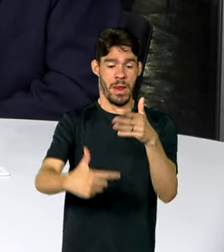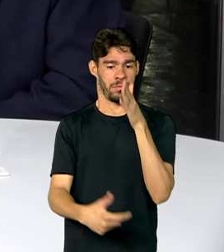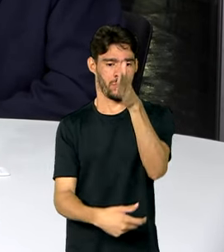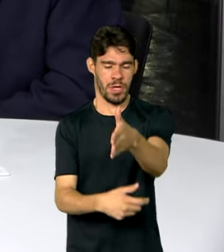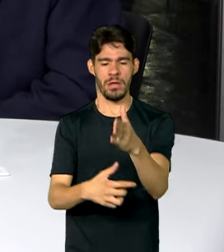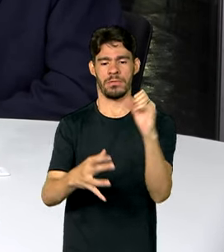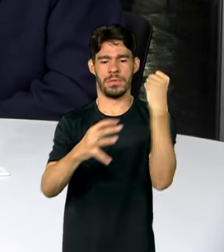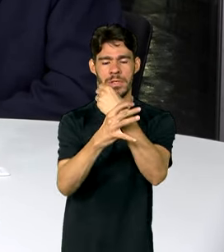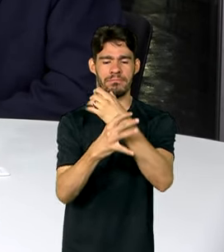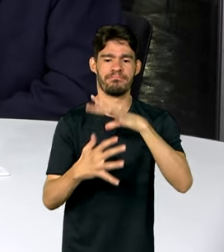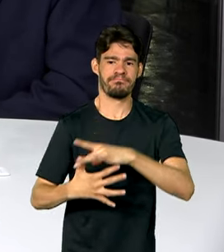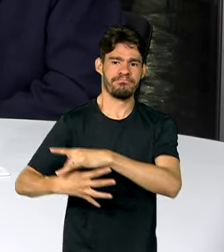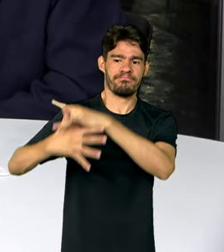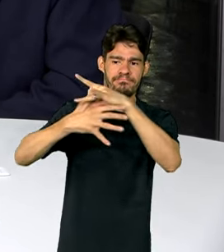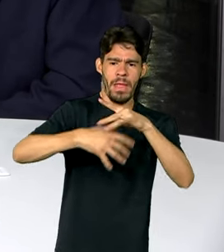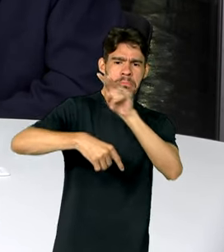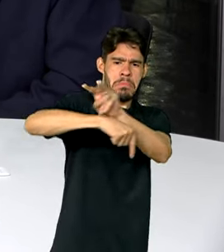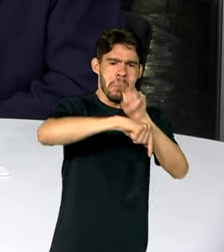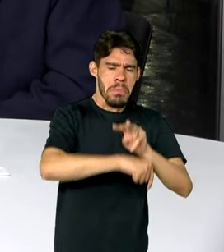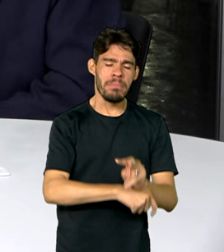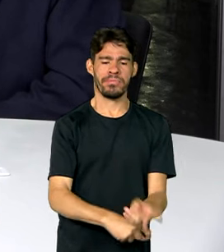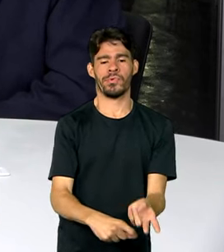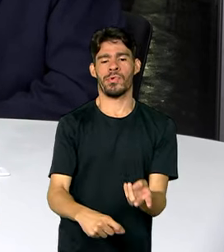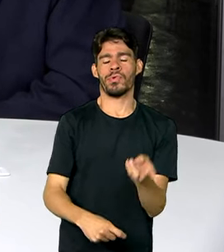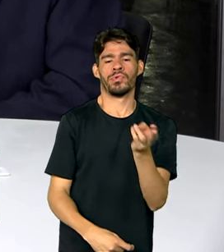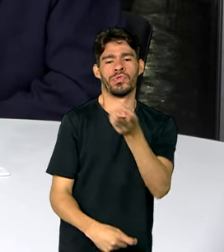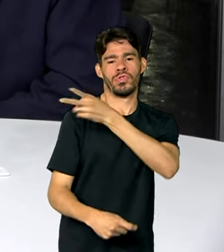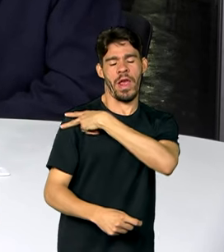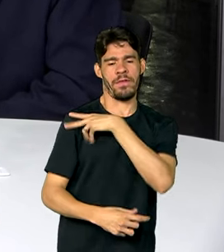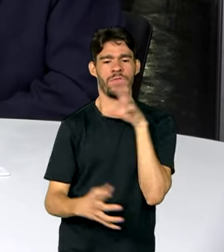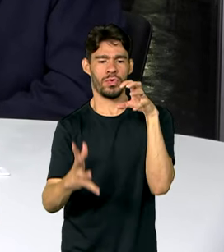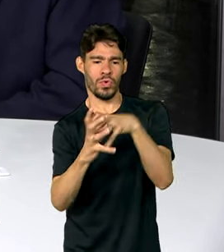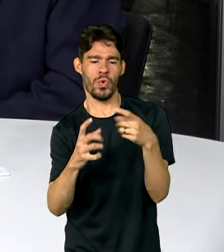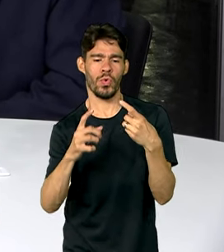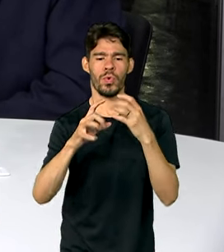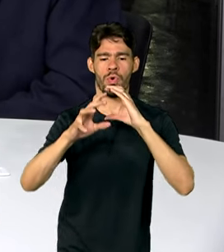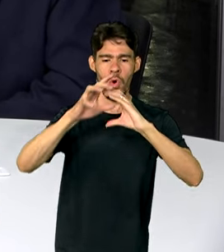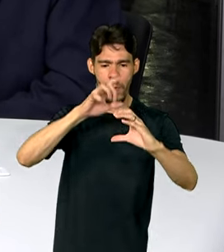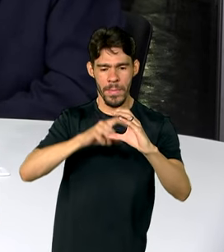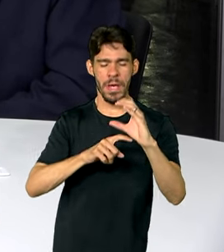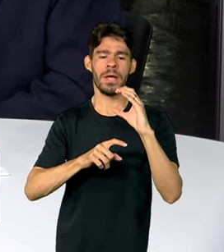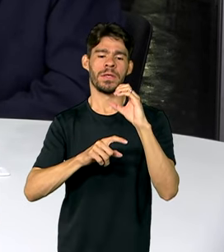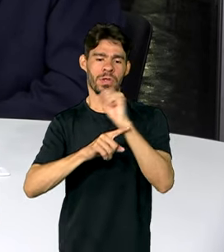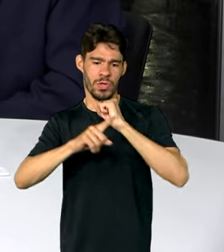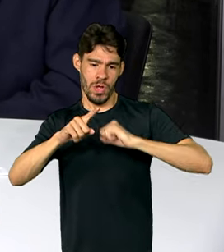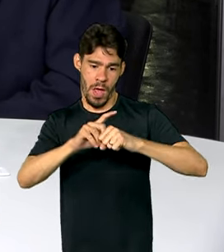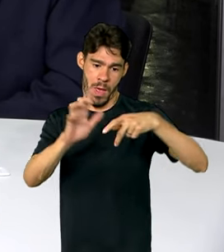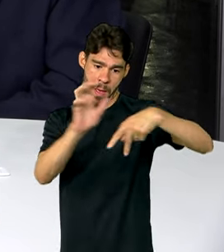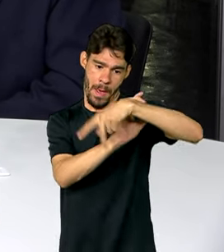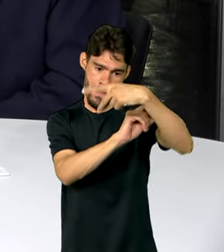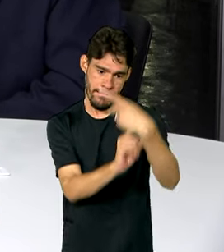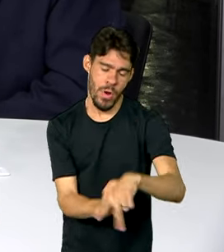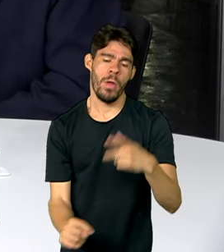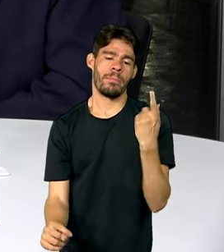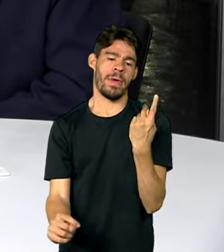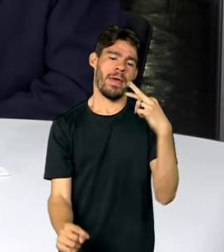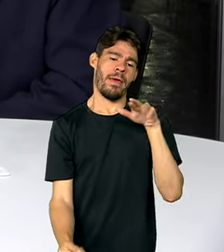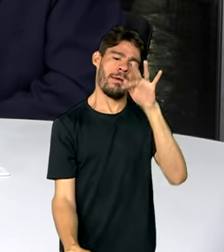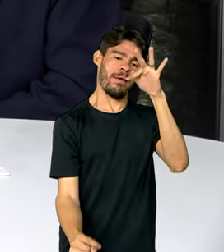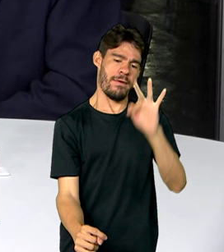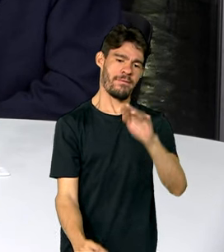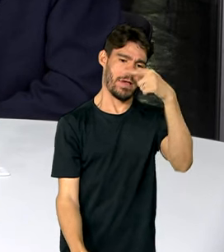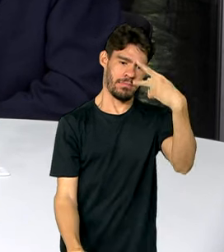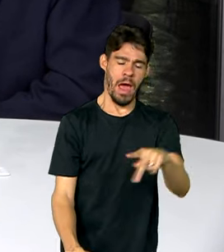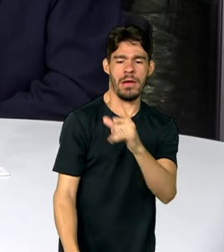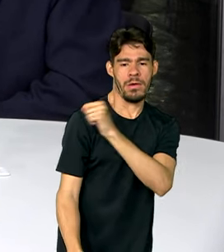diretamente na segurança dos líderes. O chefe do núcleo de comunicação social da PRF aqui no Rio, José Hélio, explicou